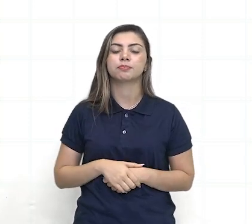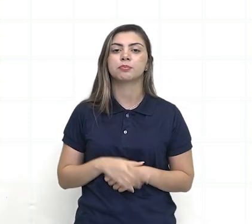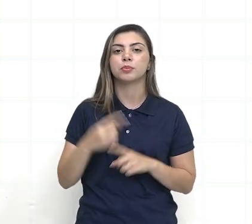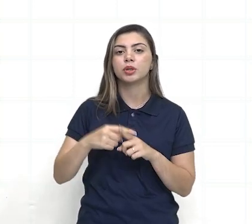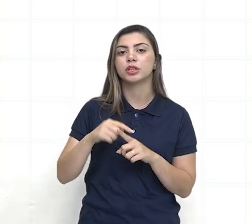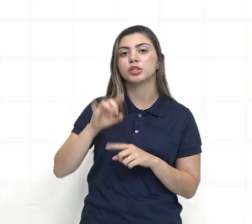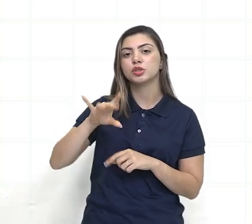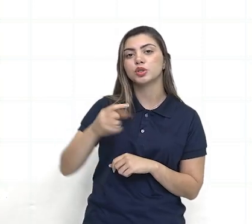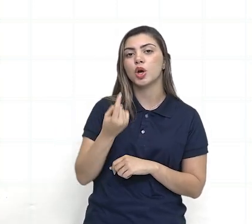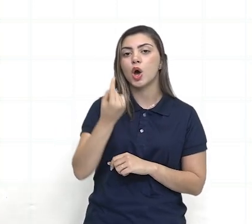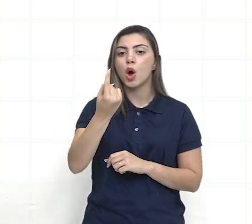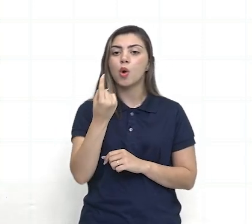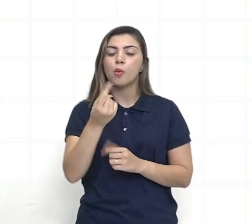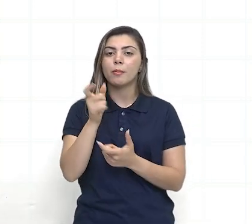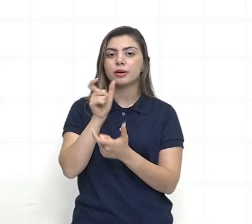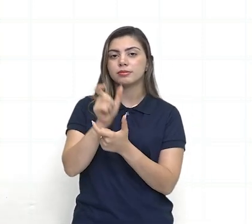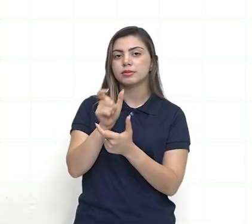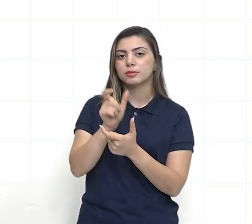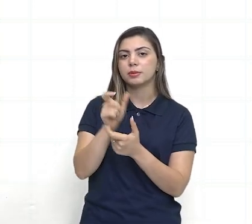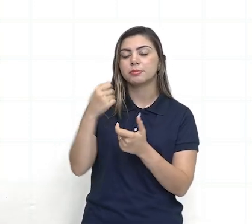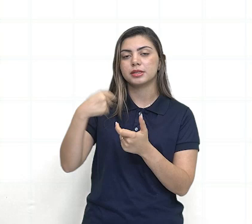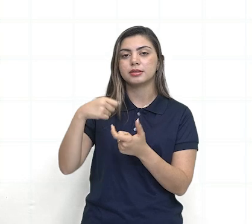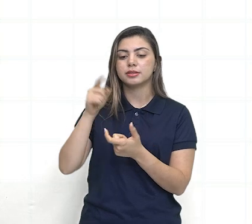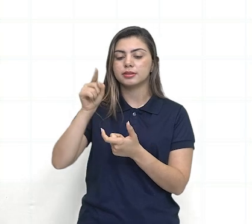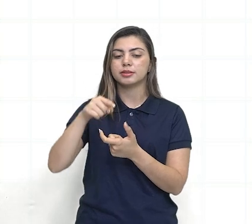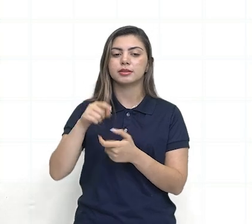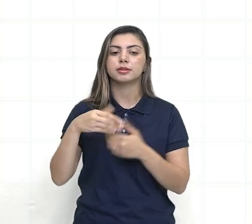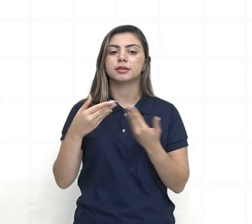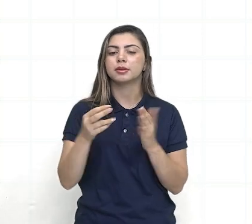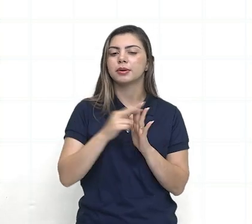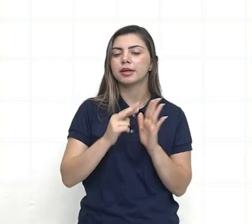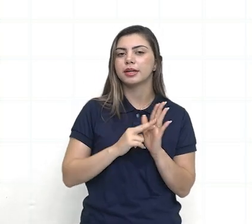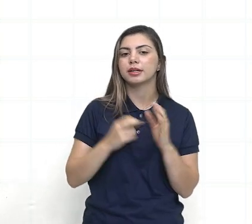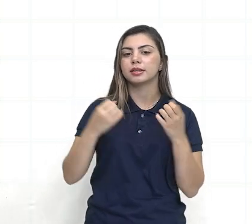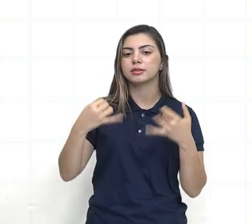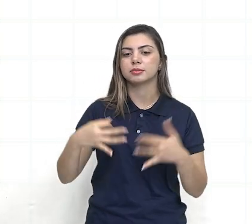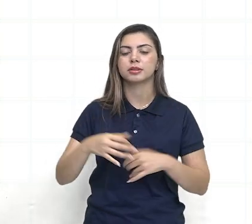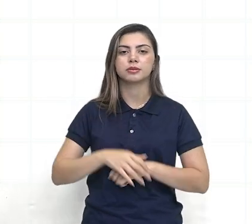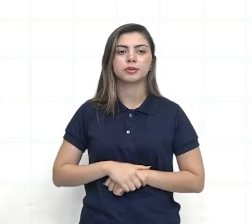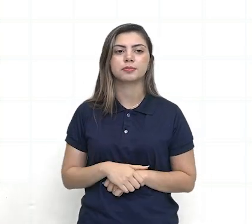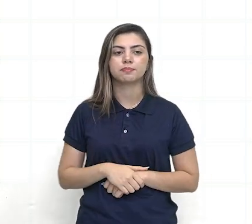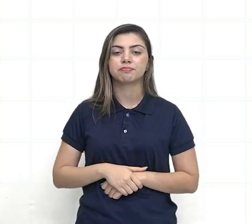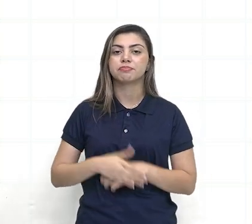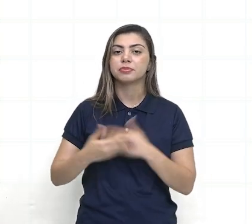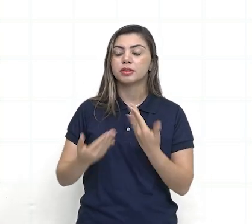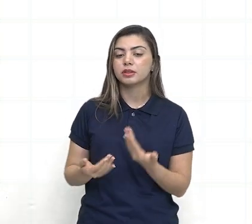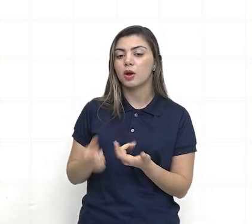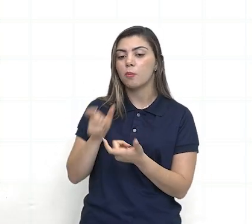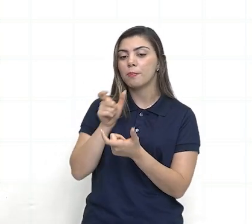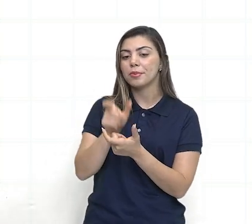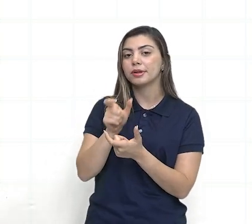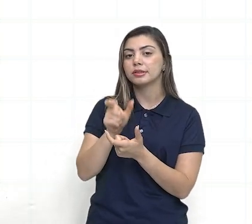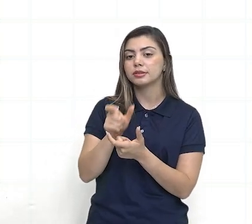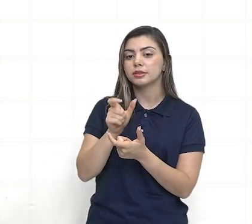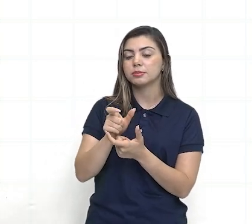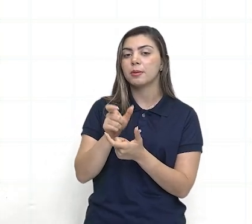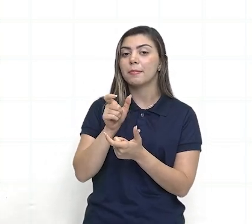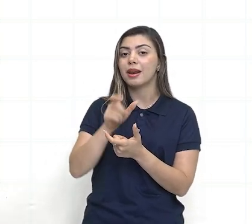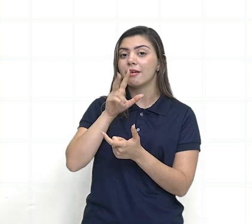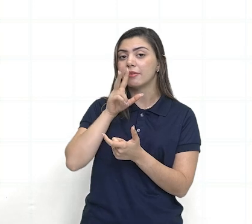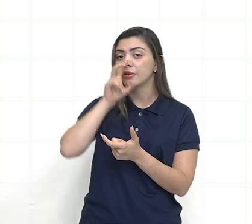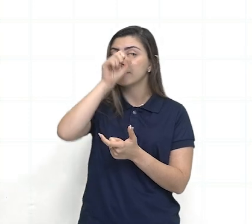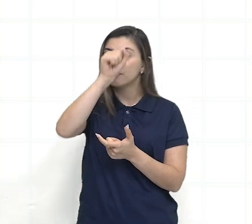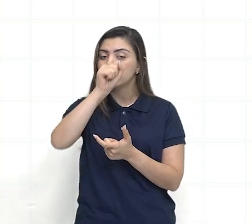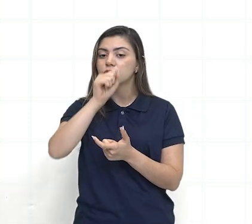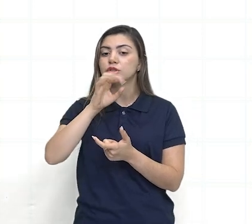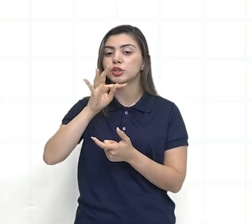ele é acentuado. Vamos lá então. A regra diz assim, acentuam-se os monossílabos tônicos, gente,